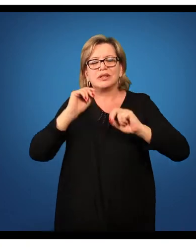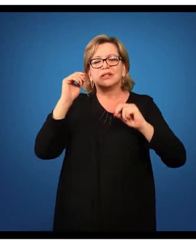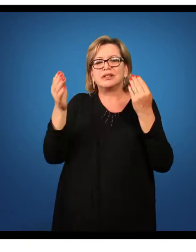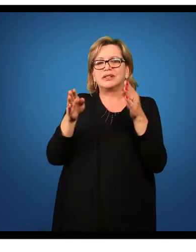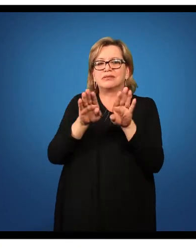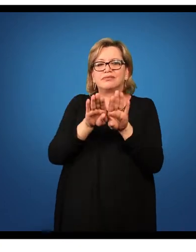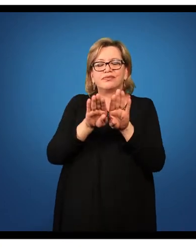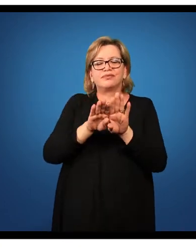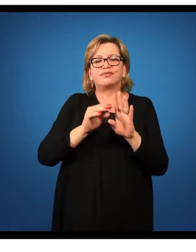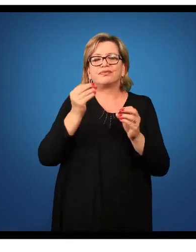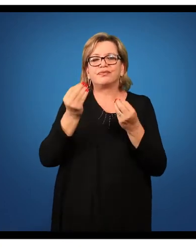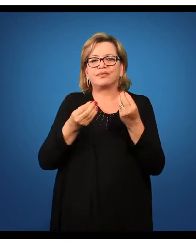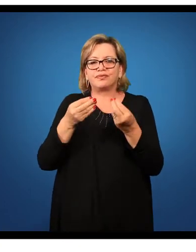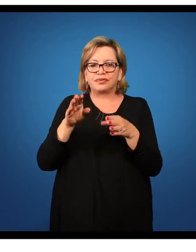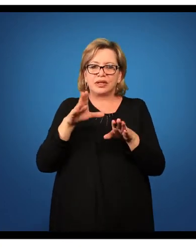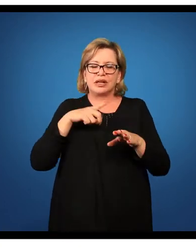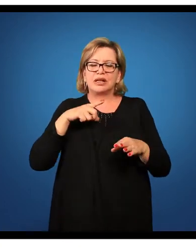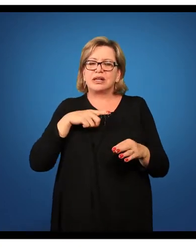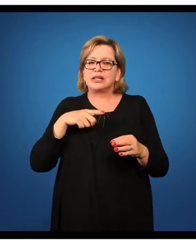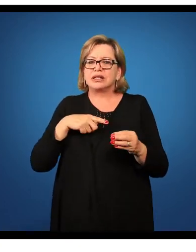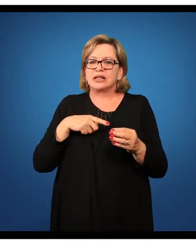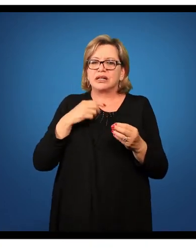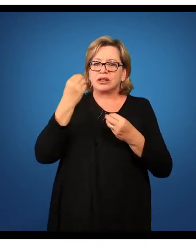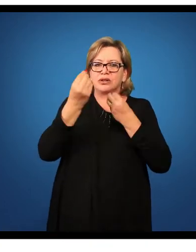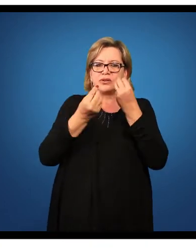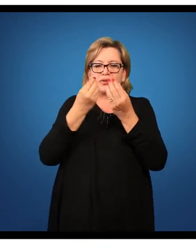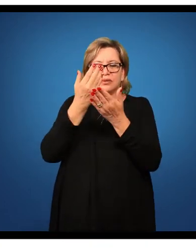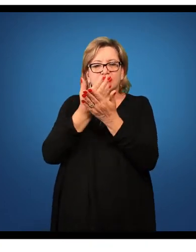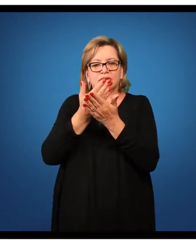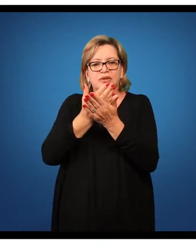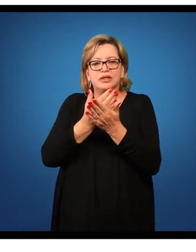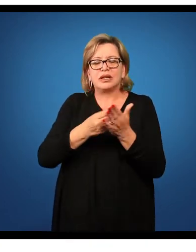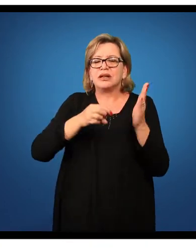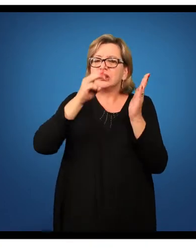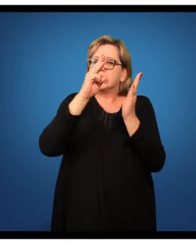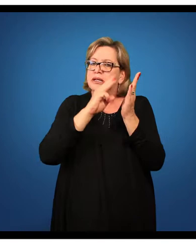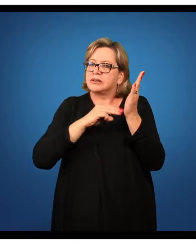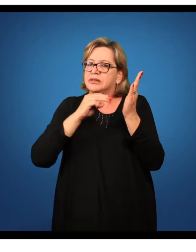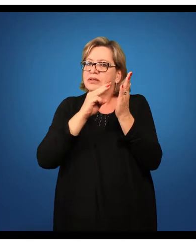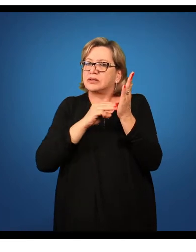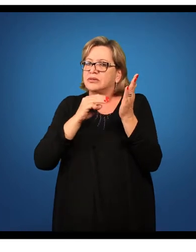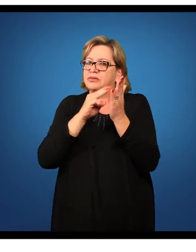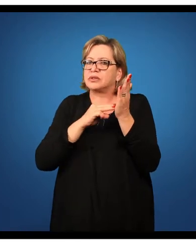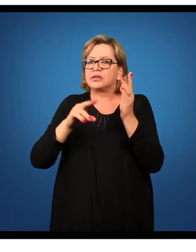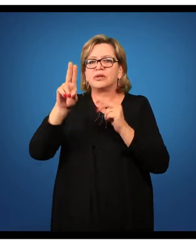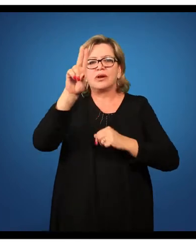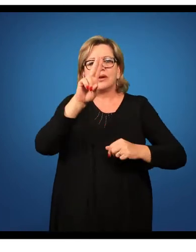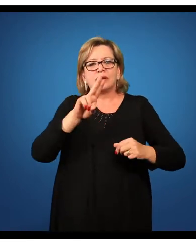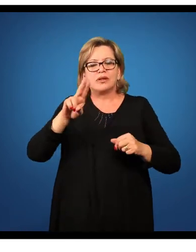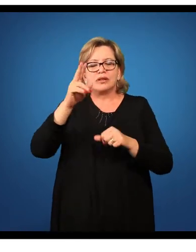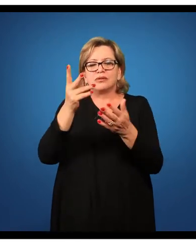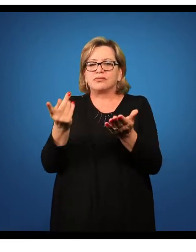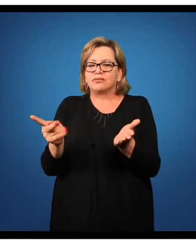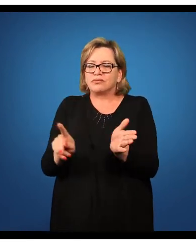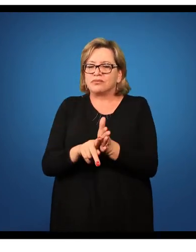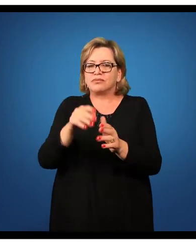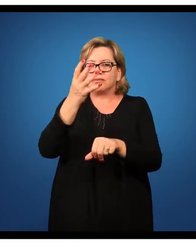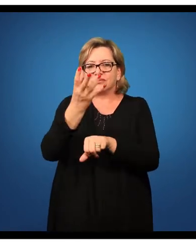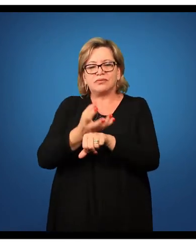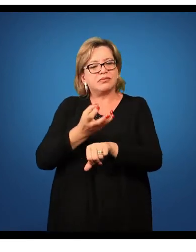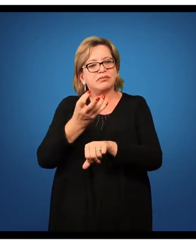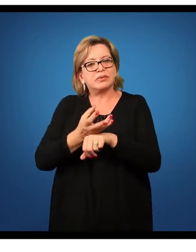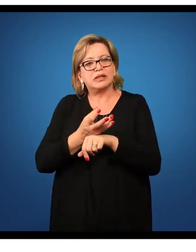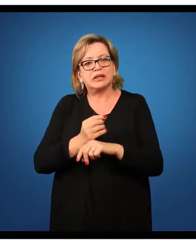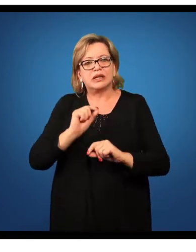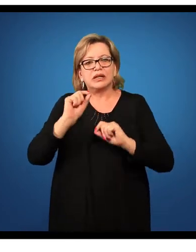disso também é manteremos a vertente né metodológica na qual a disciplina trabalha que